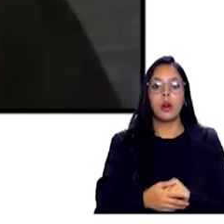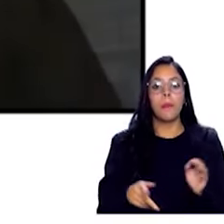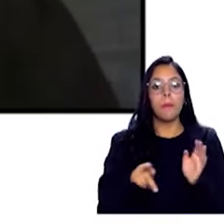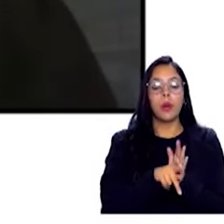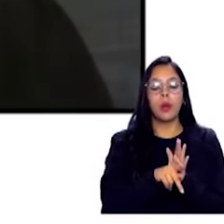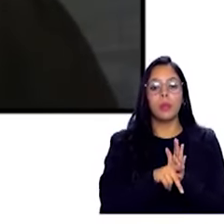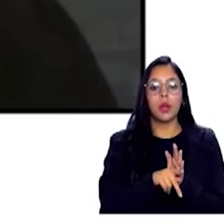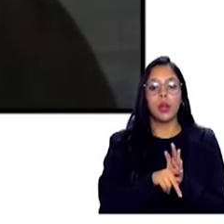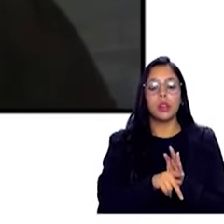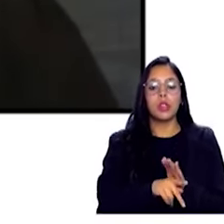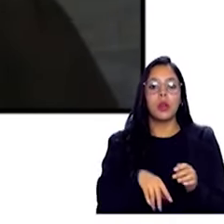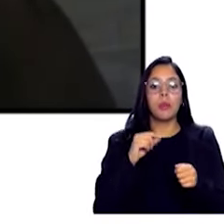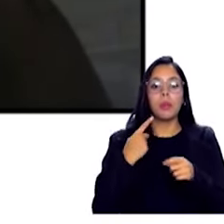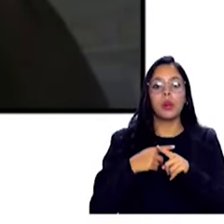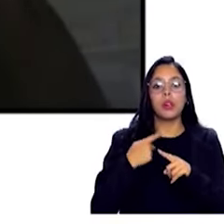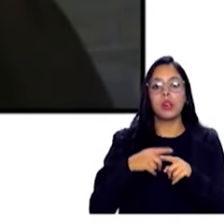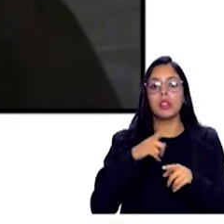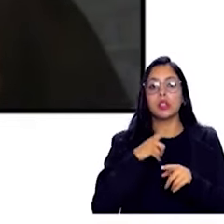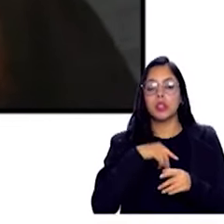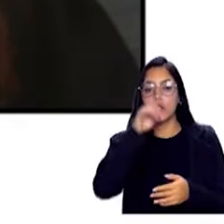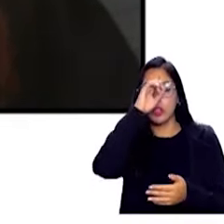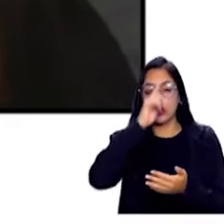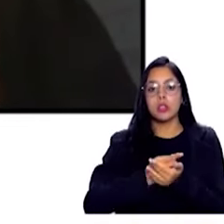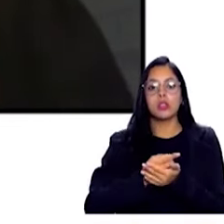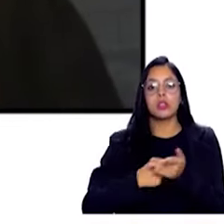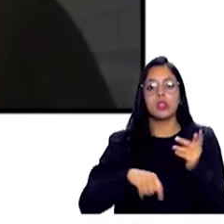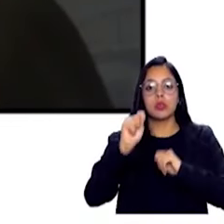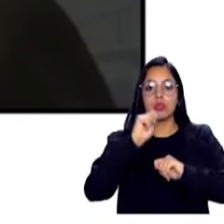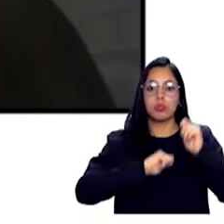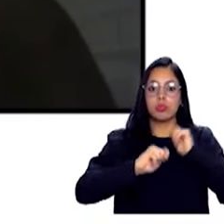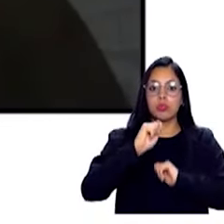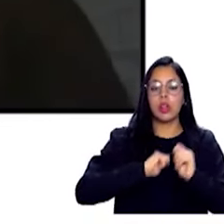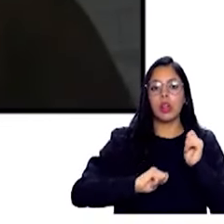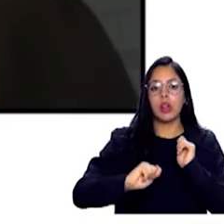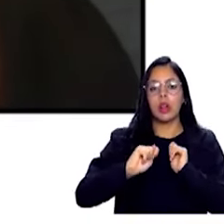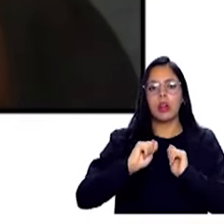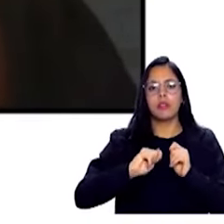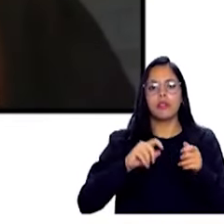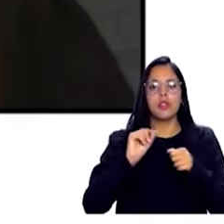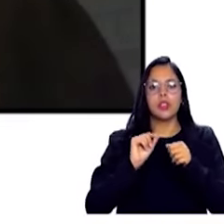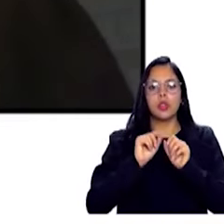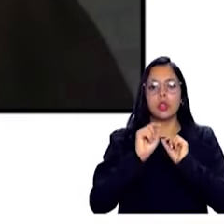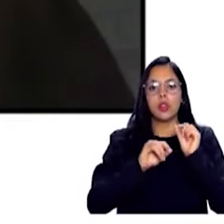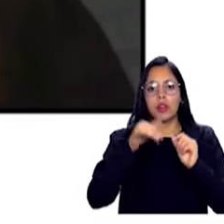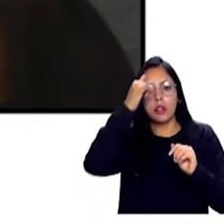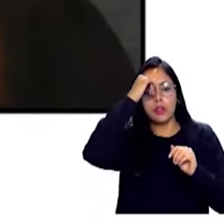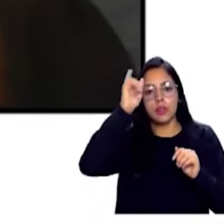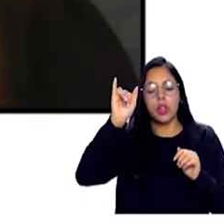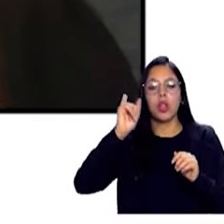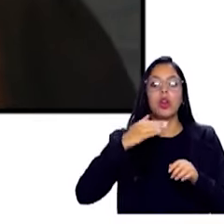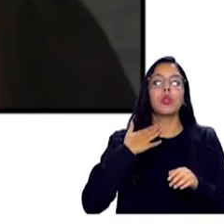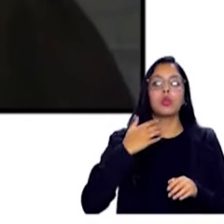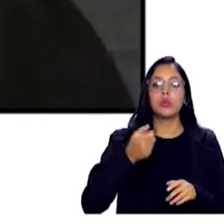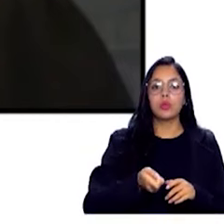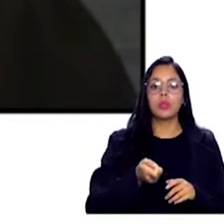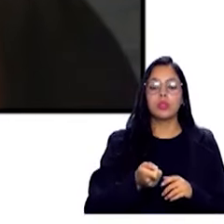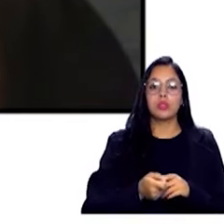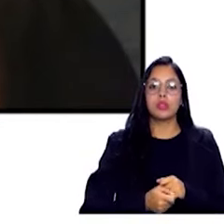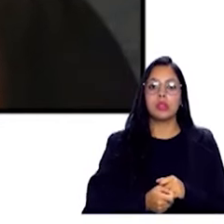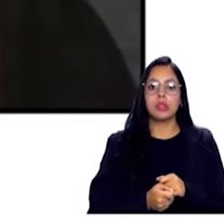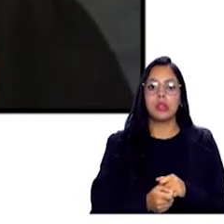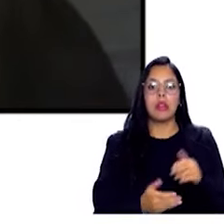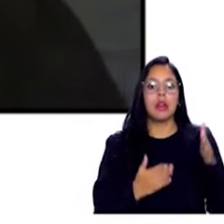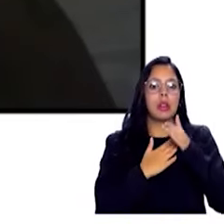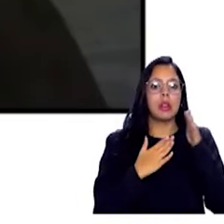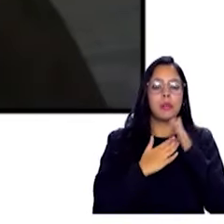controlar a legalidade das decisões dos juízes a de evitar que os juízes eh saíssem da dos limites da